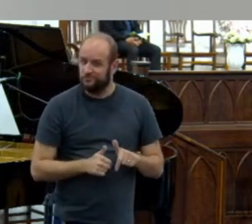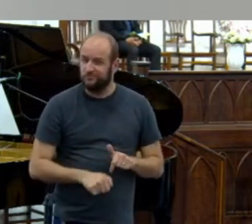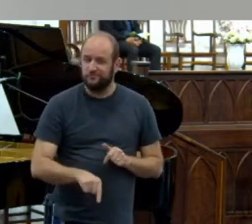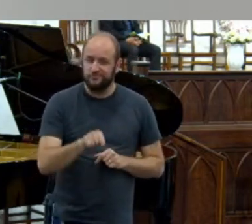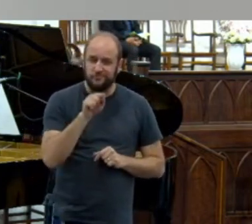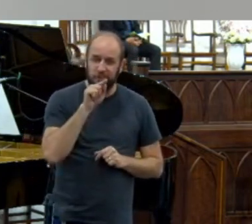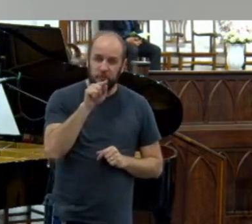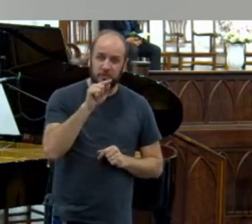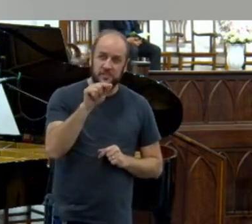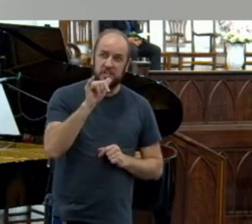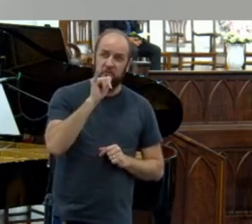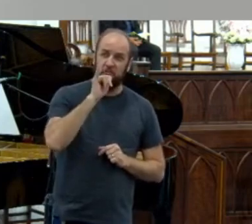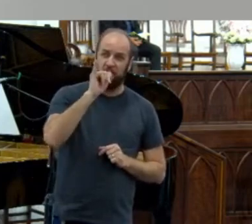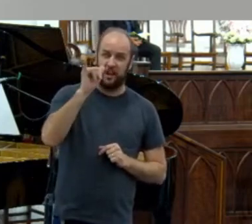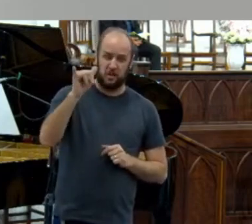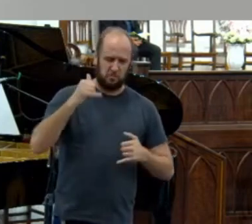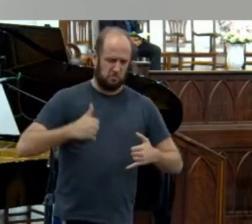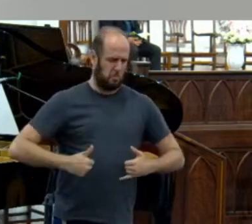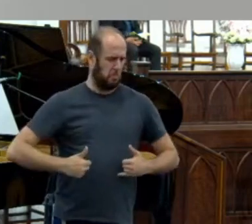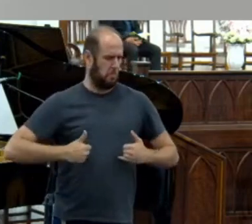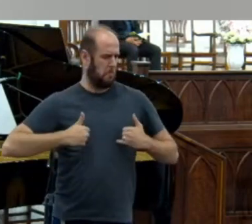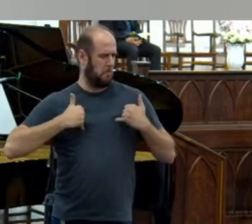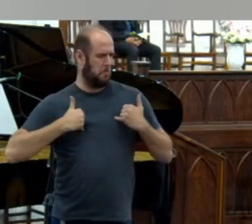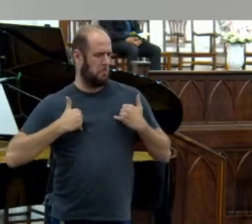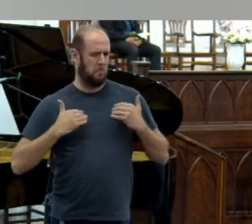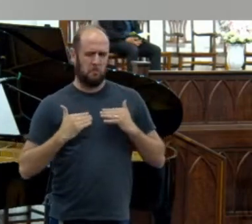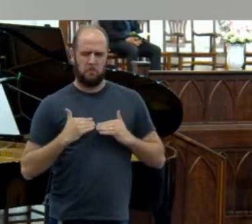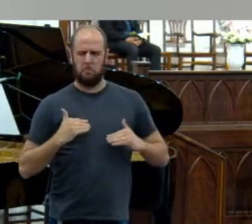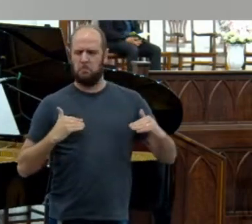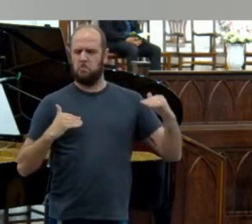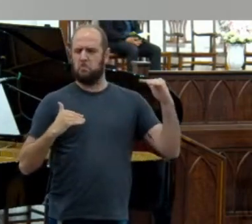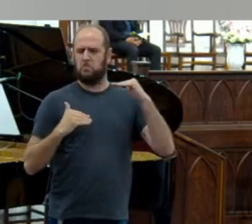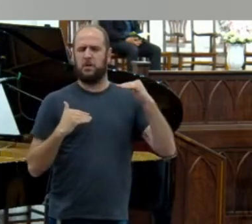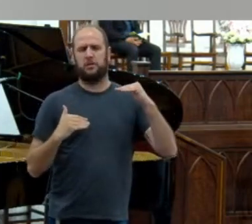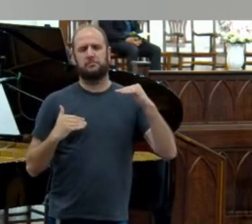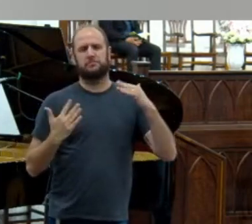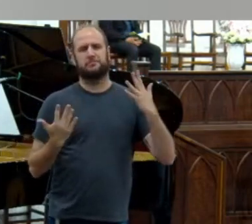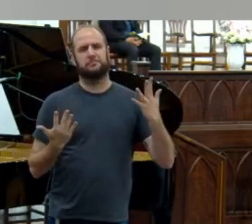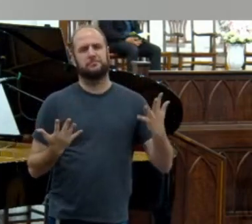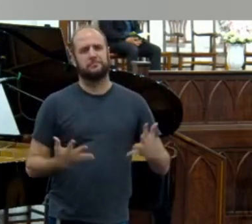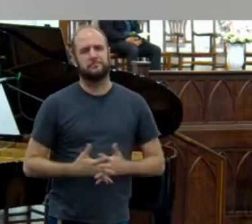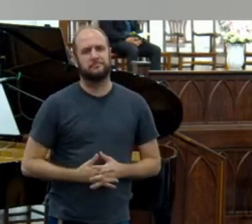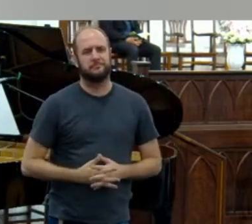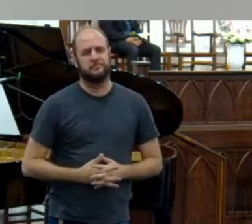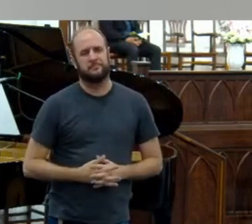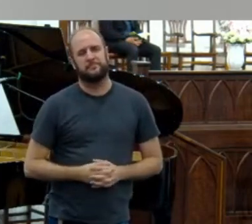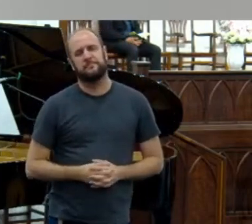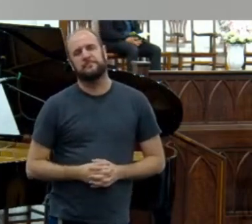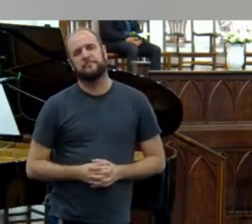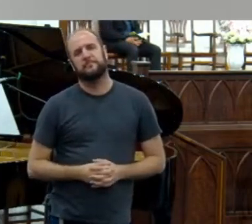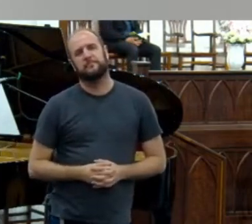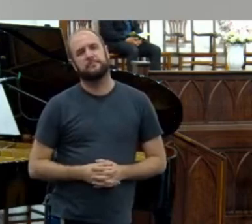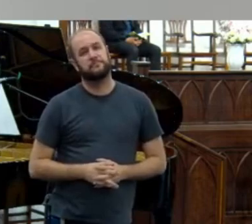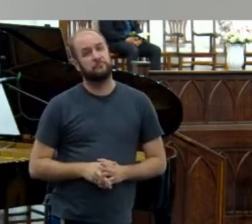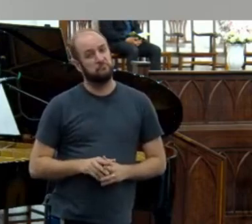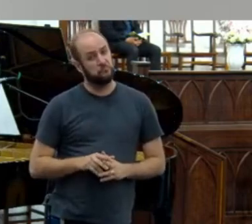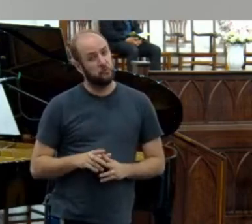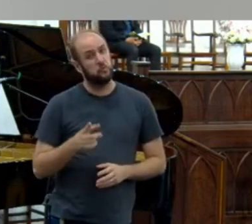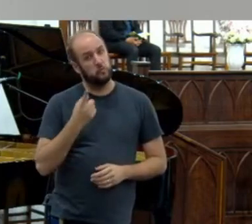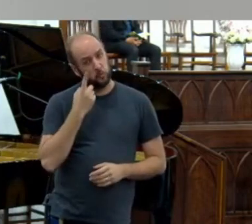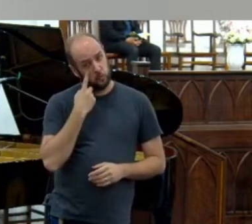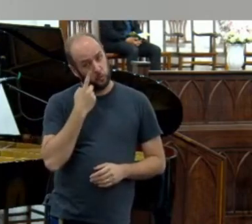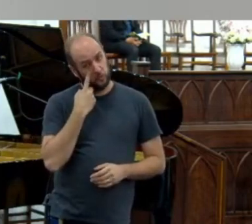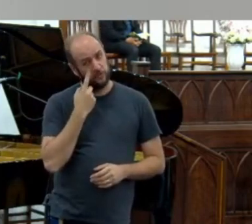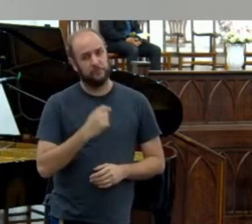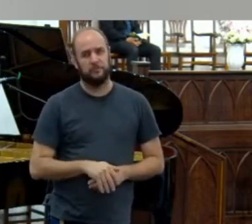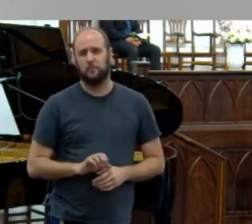você está dizendo o que você faria se você estivesse no lugar dele. Cuide que isto